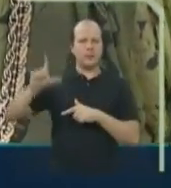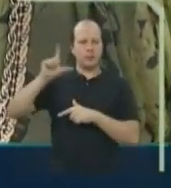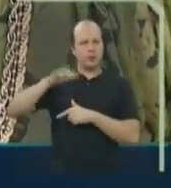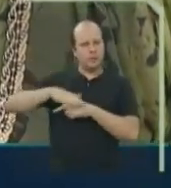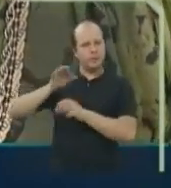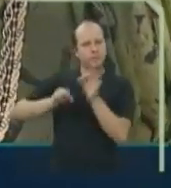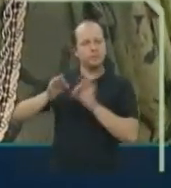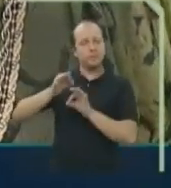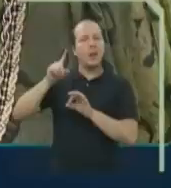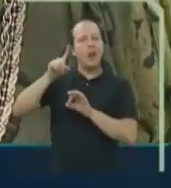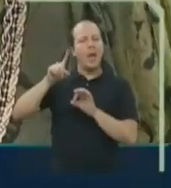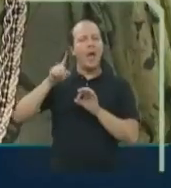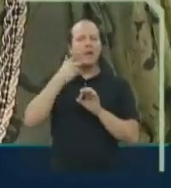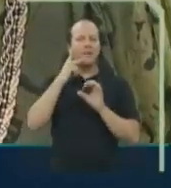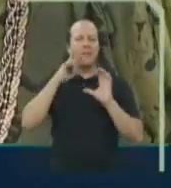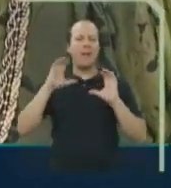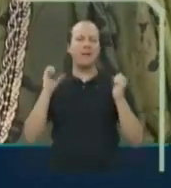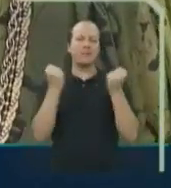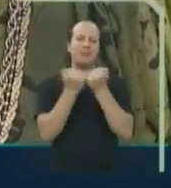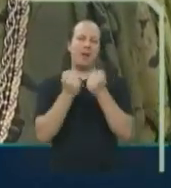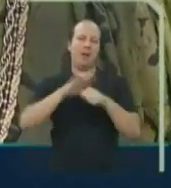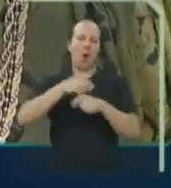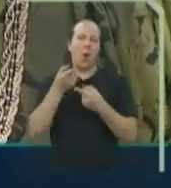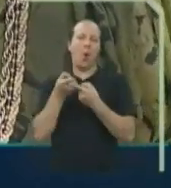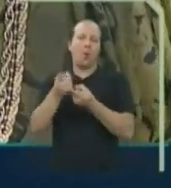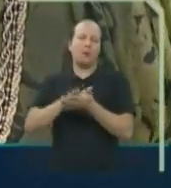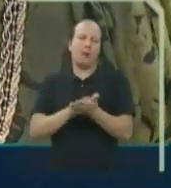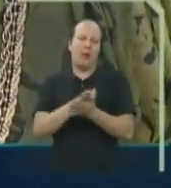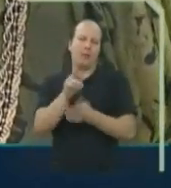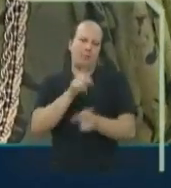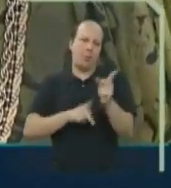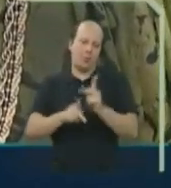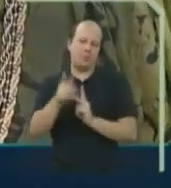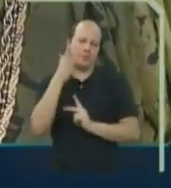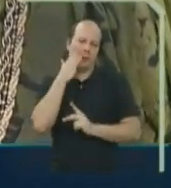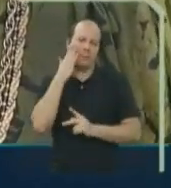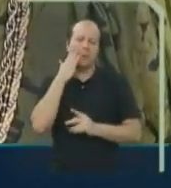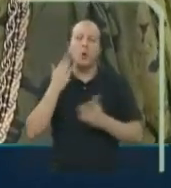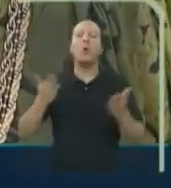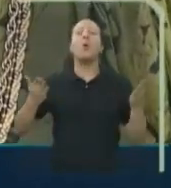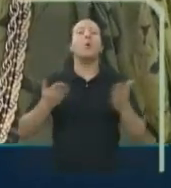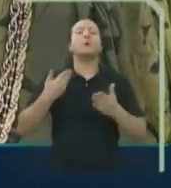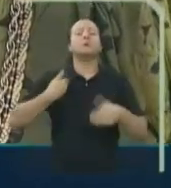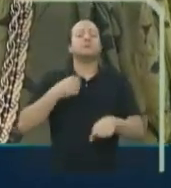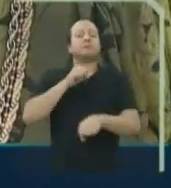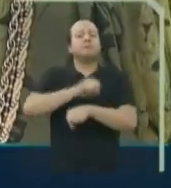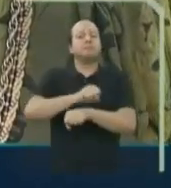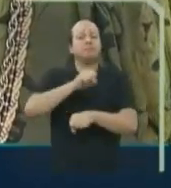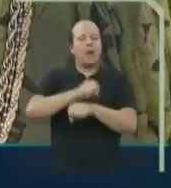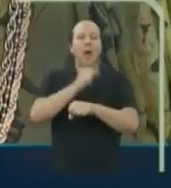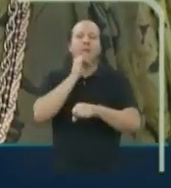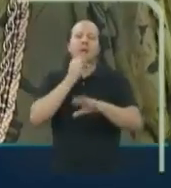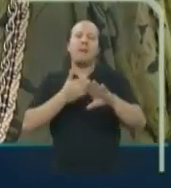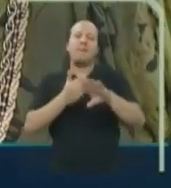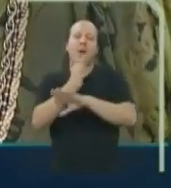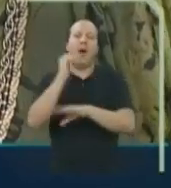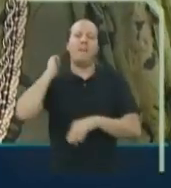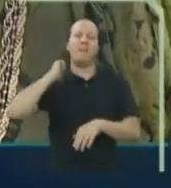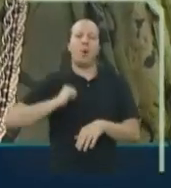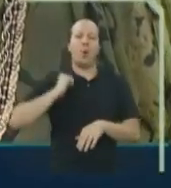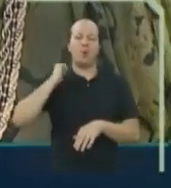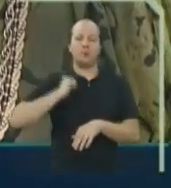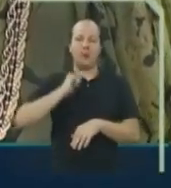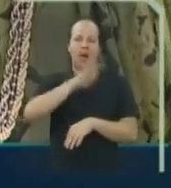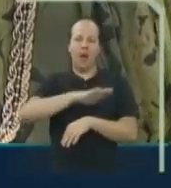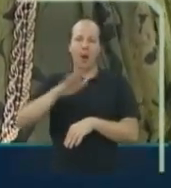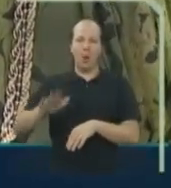a Assembleia, com bom senso, não vai fazer nada contra o povo de São Paulo, não é? Eu agora estou a aguardar que eles aprovem, por exemplo, a bolsa para os alunos das FATECs